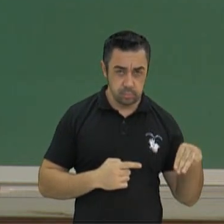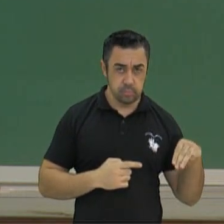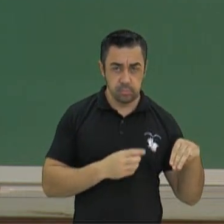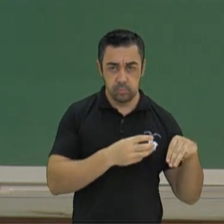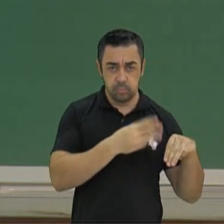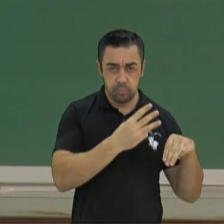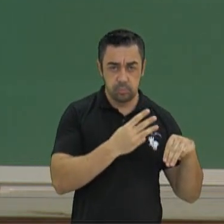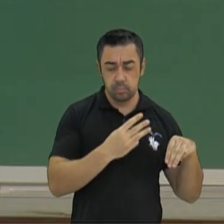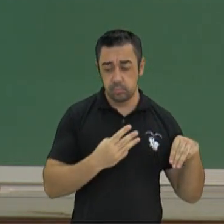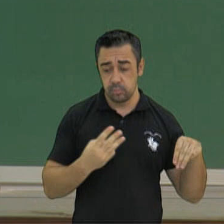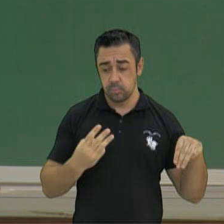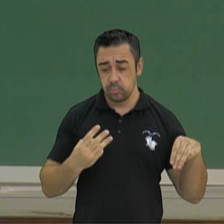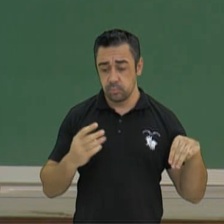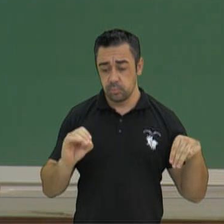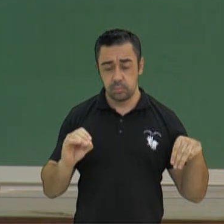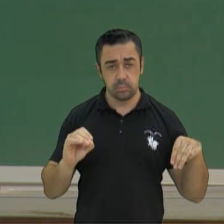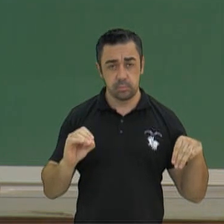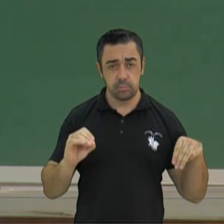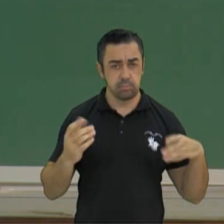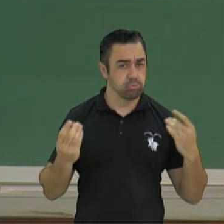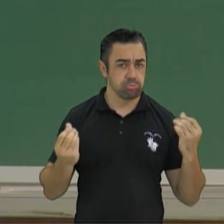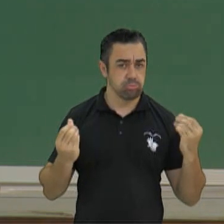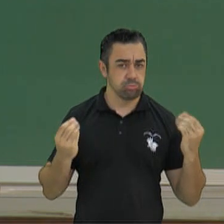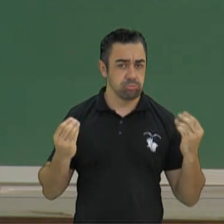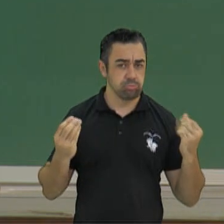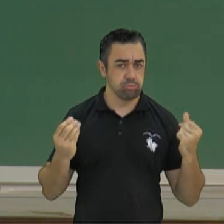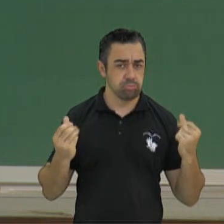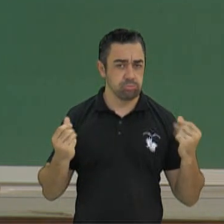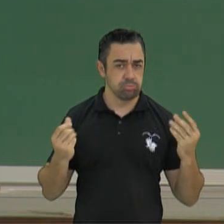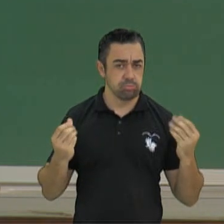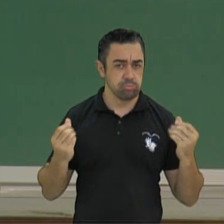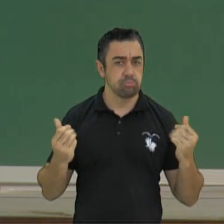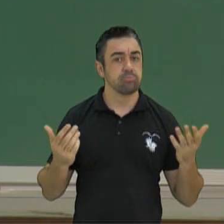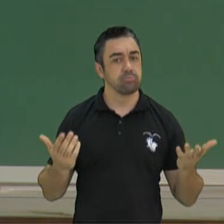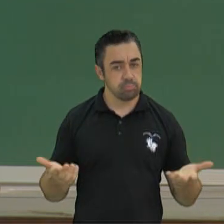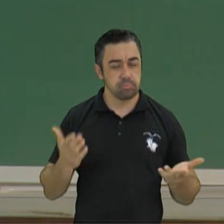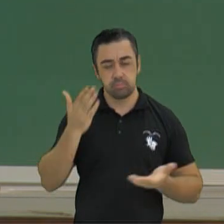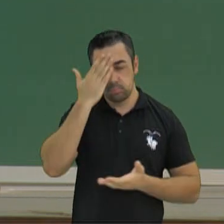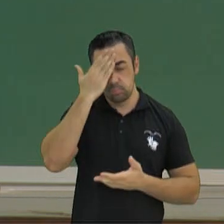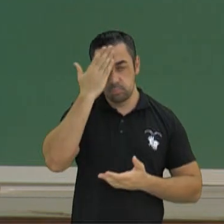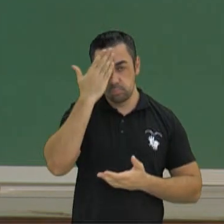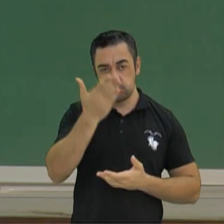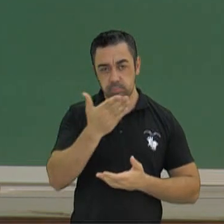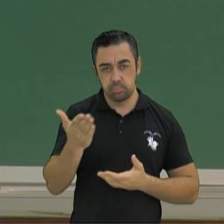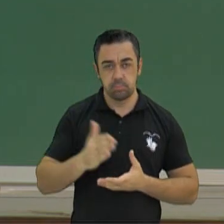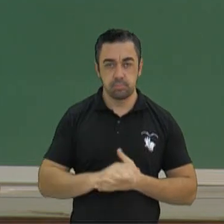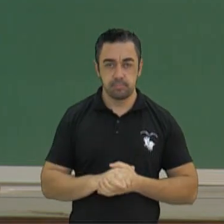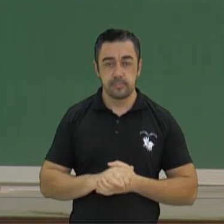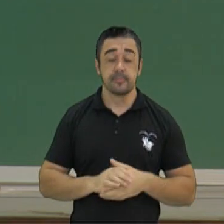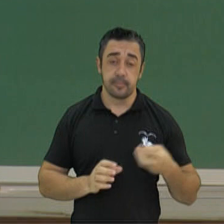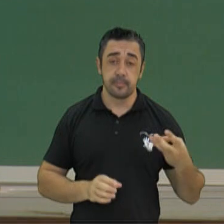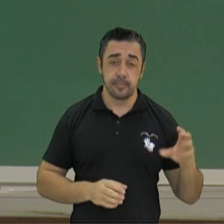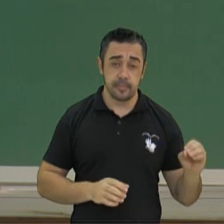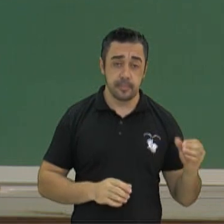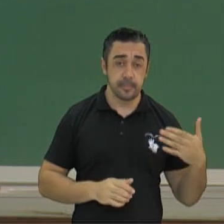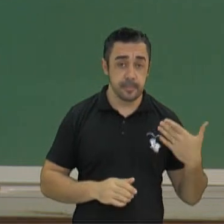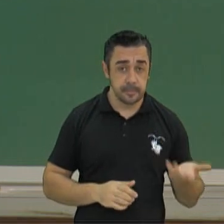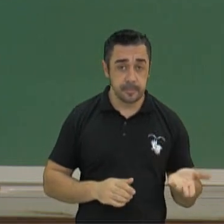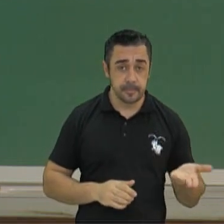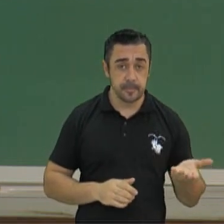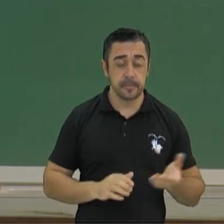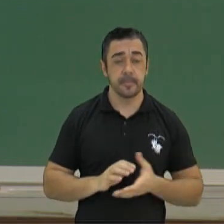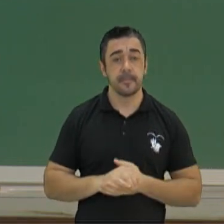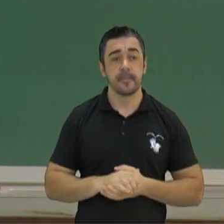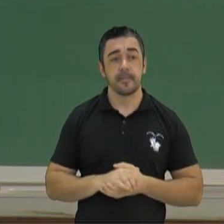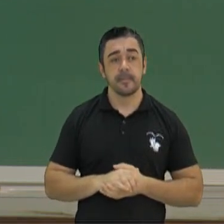chegar lá no 30 centímetros cúbicos? Vocês sabem aí por quanto que eu vou multiplicar? Acho que sabem, né? Por 30, veja bem, vou multiplicar